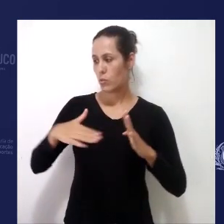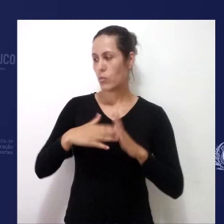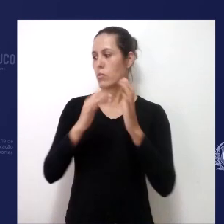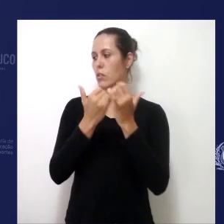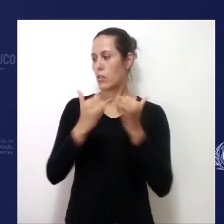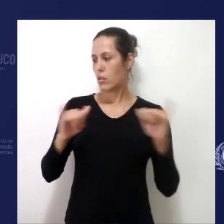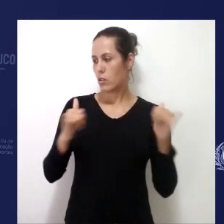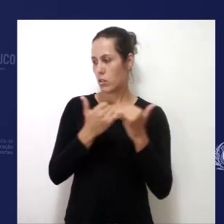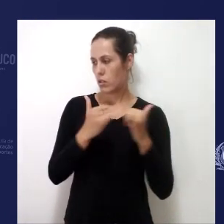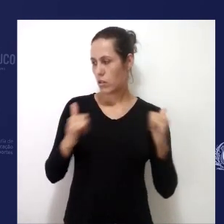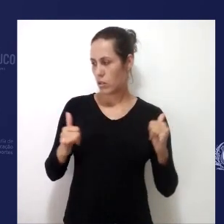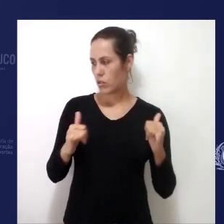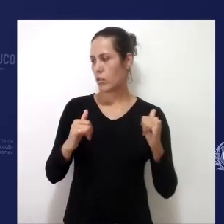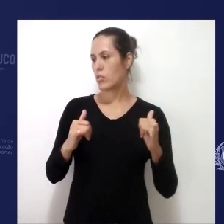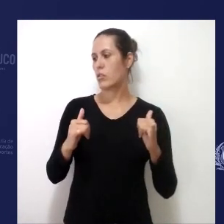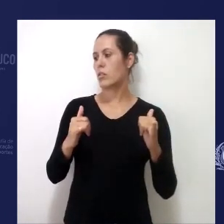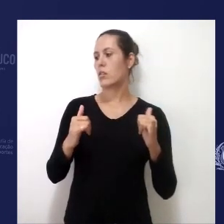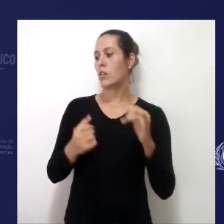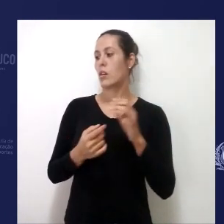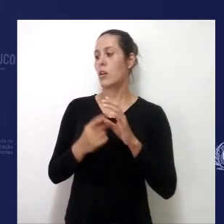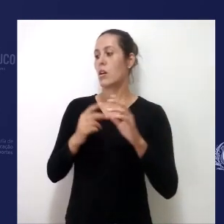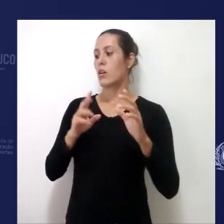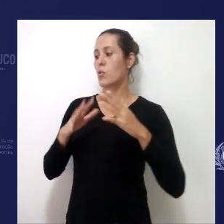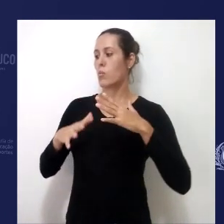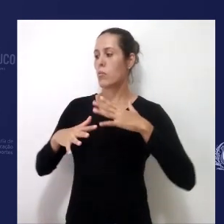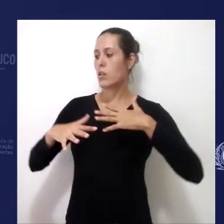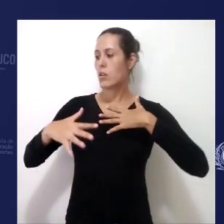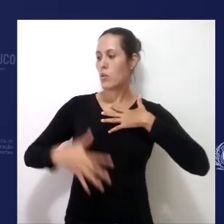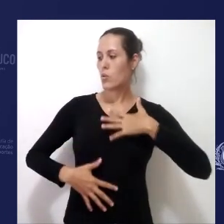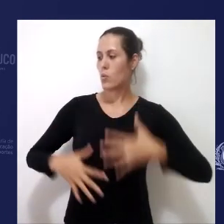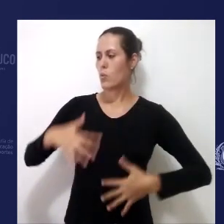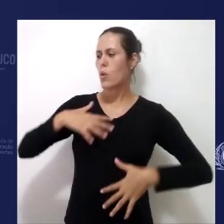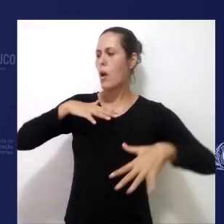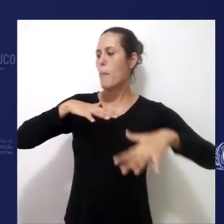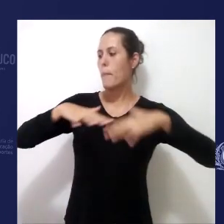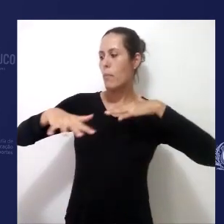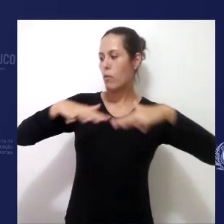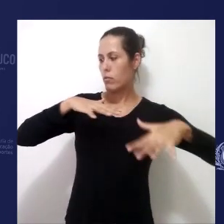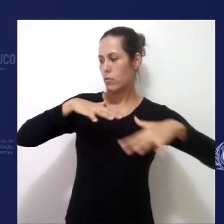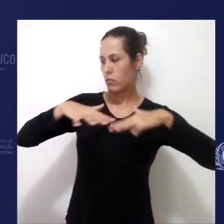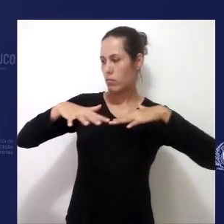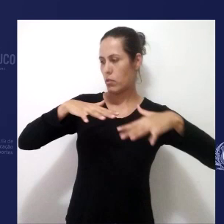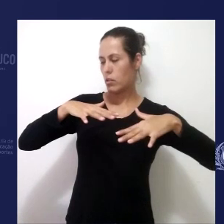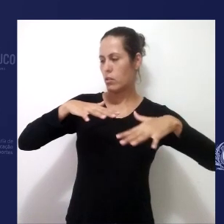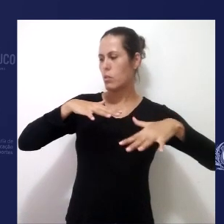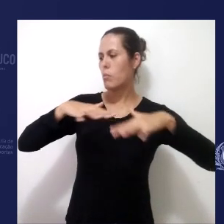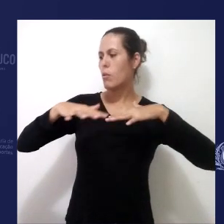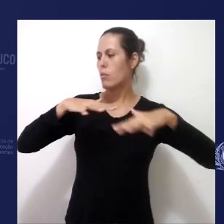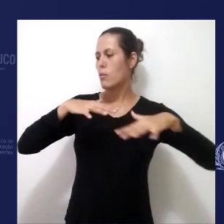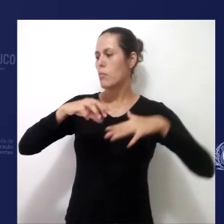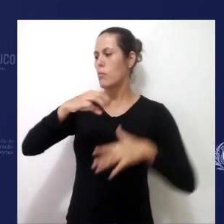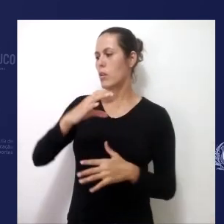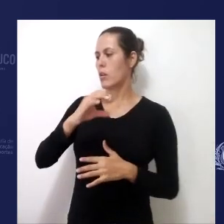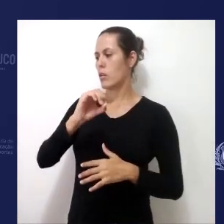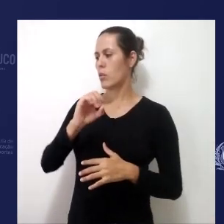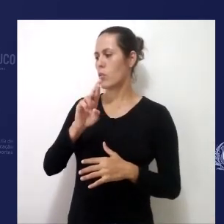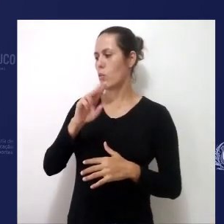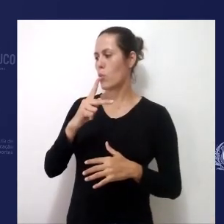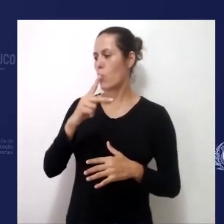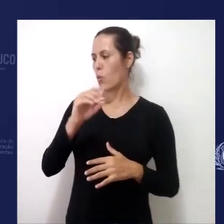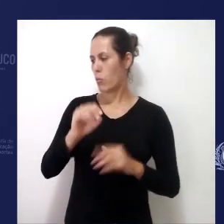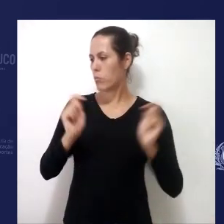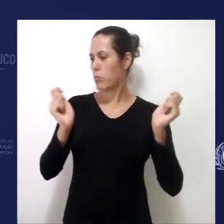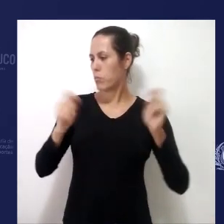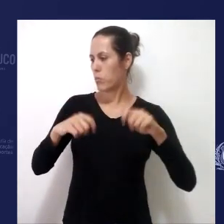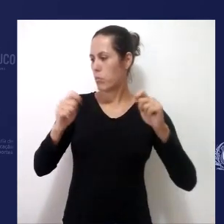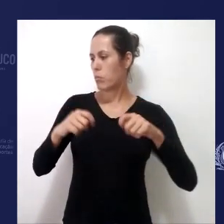relacionada ao movimento de um corpo, ela é mantida constante quando não atua sobre este corpo